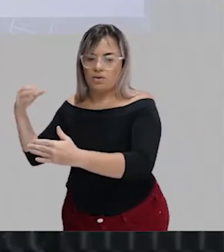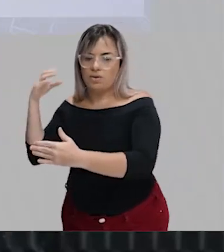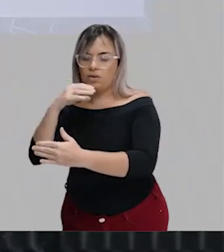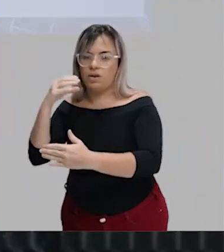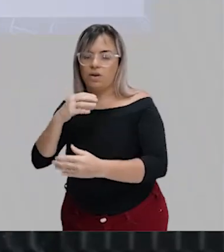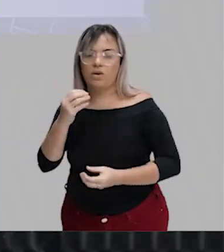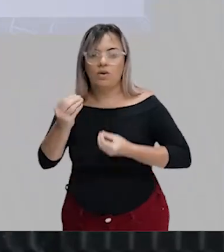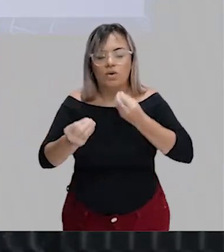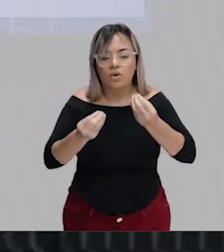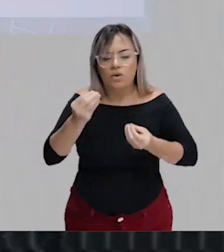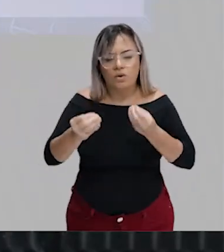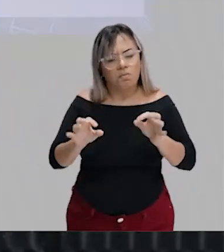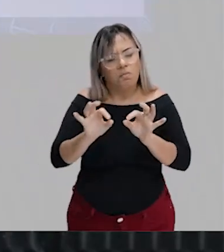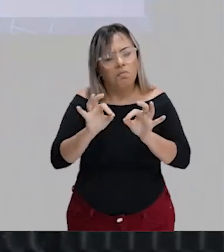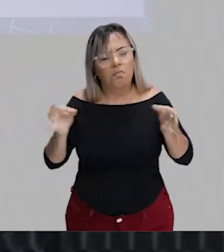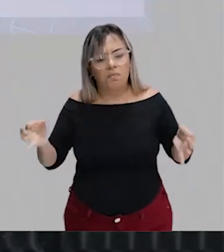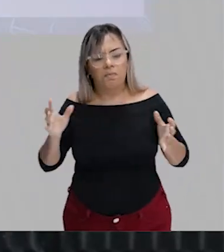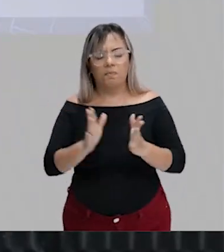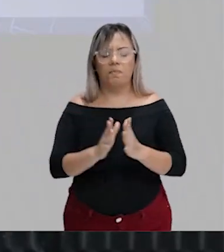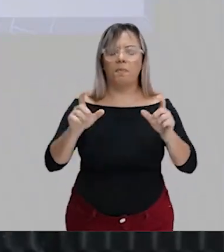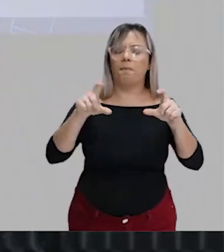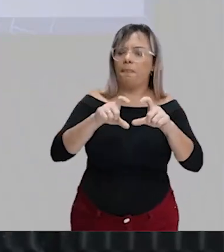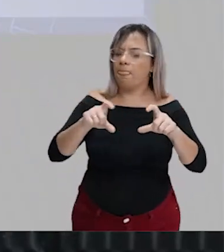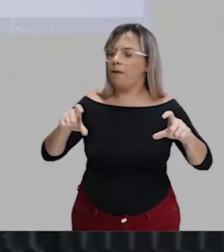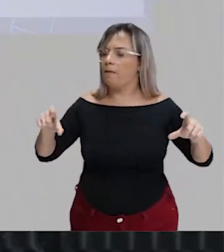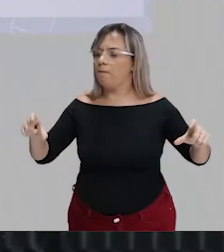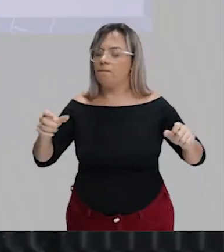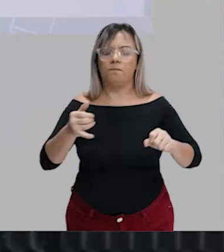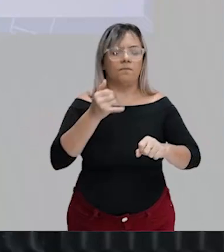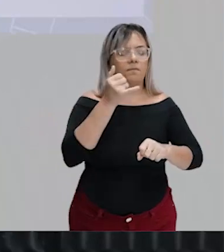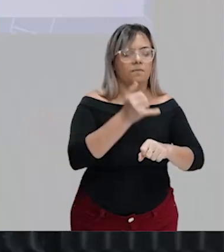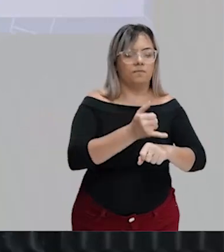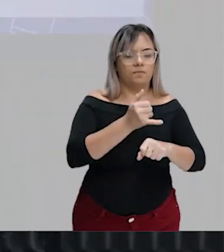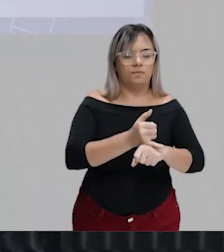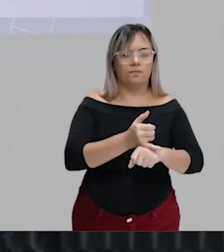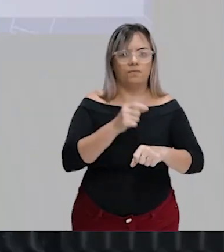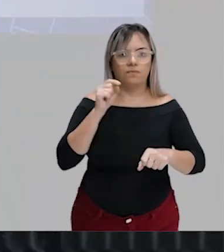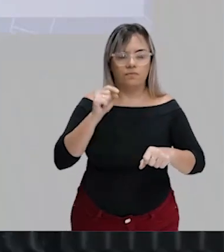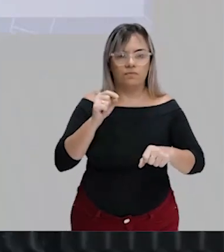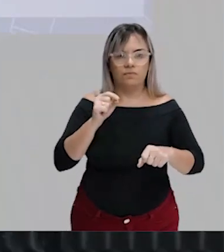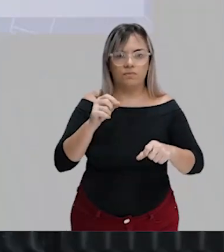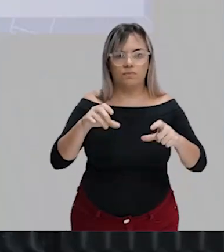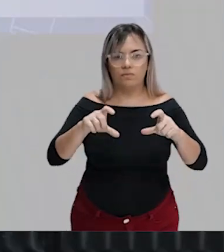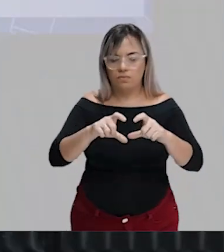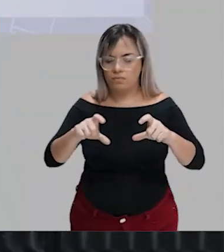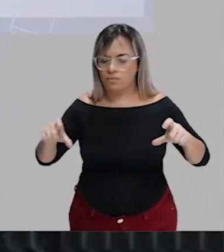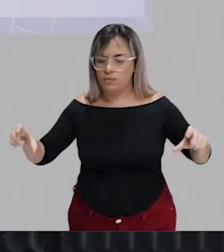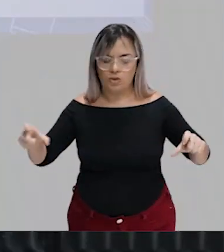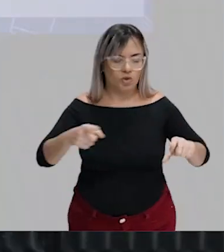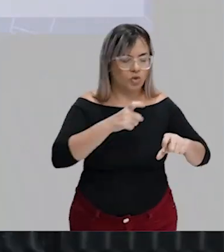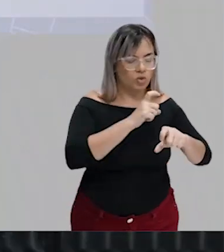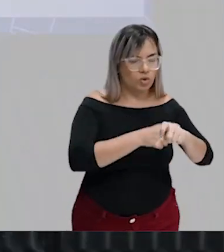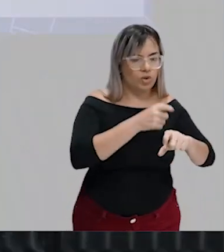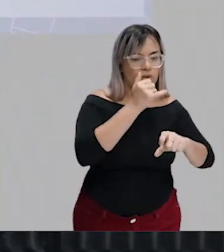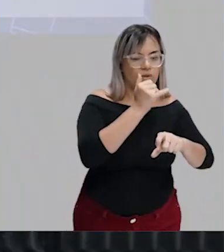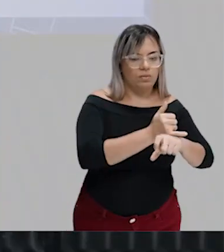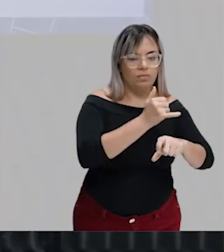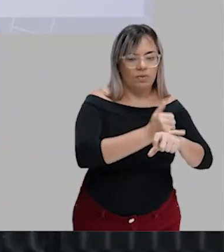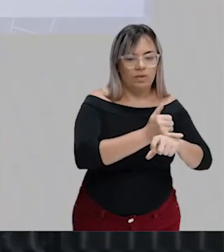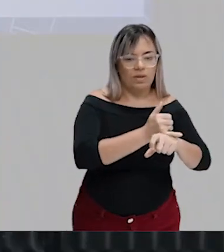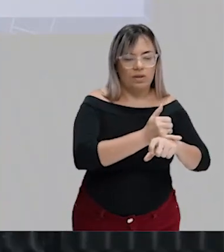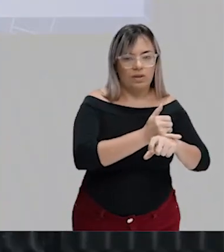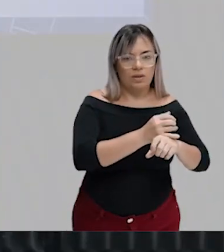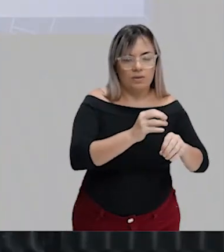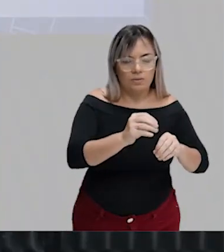Muito simples. Uma barra metálica é um sólido. As moléculas estão muito próximas.